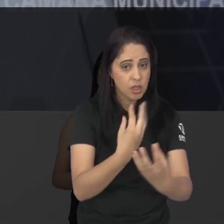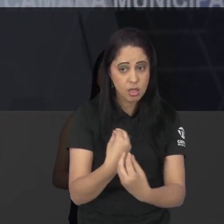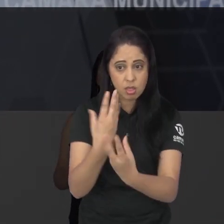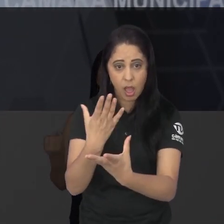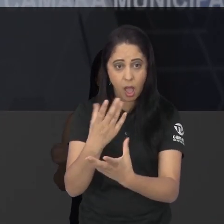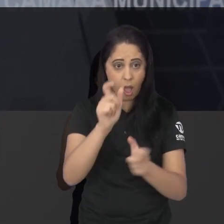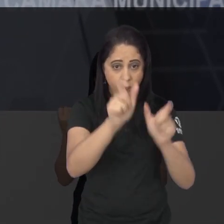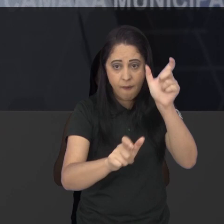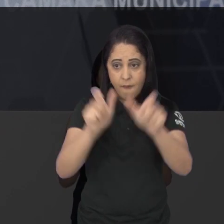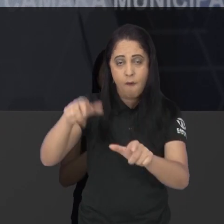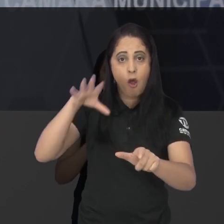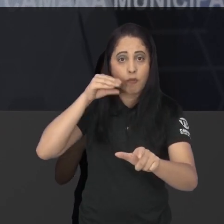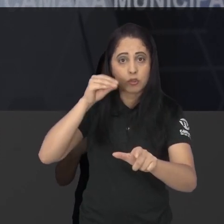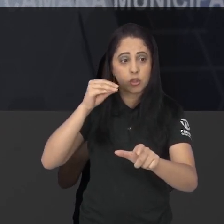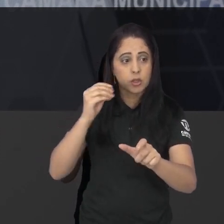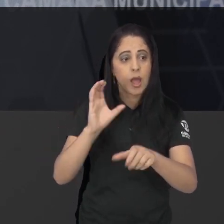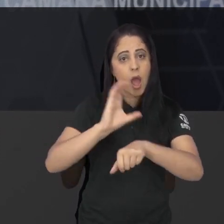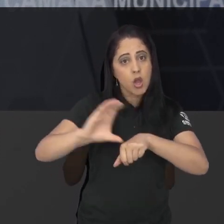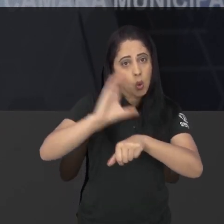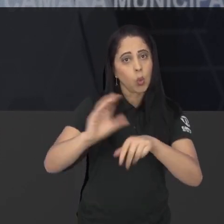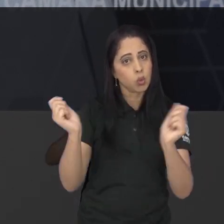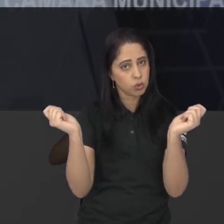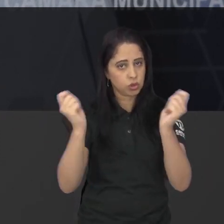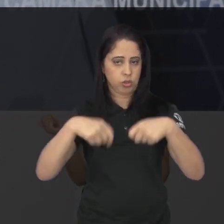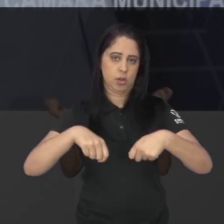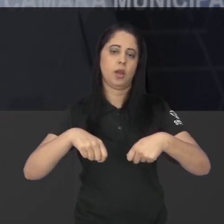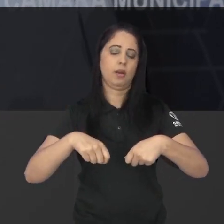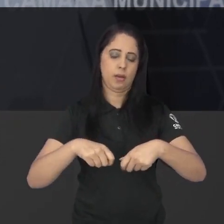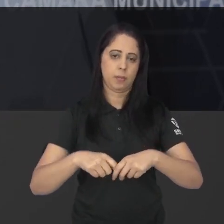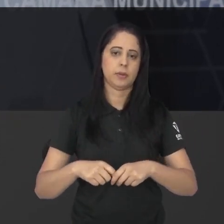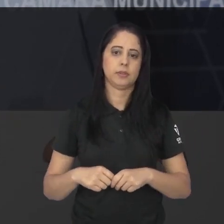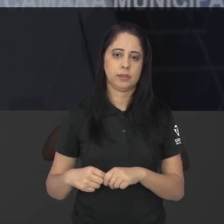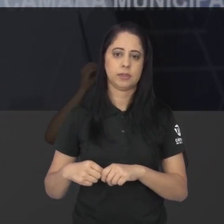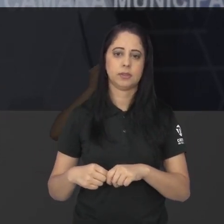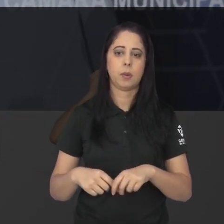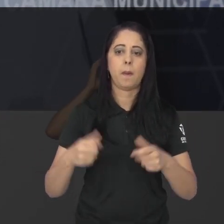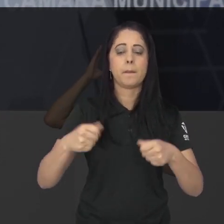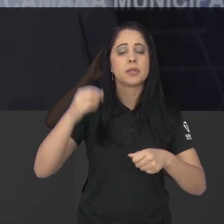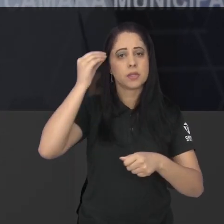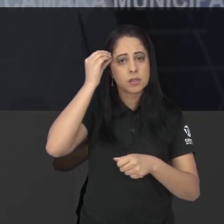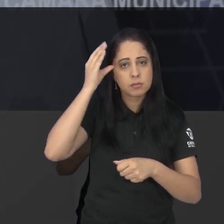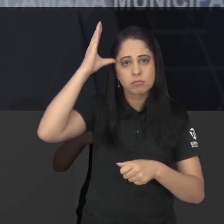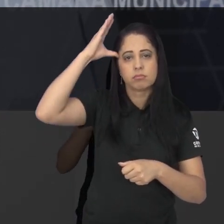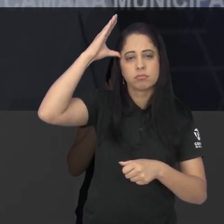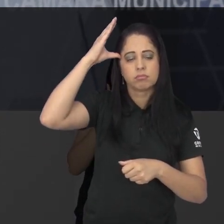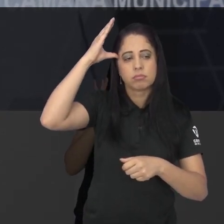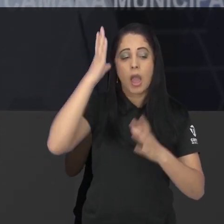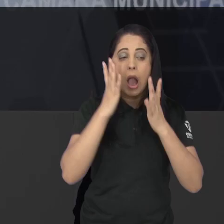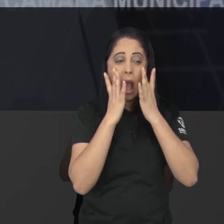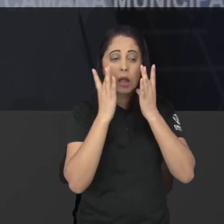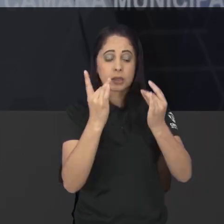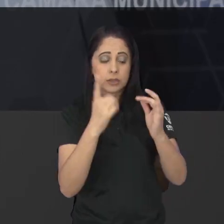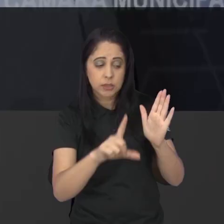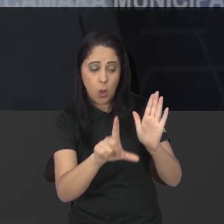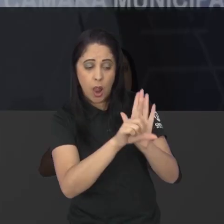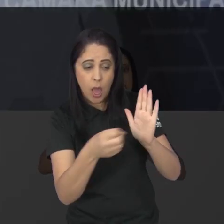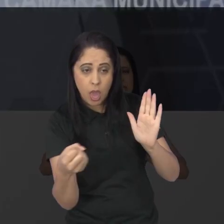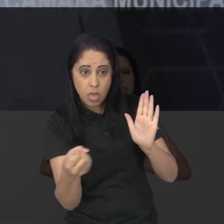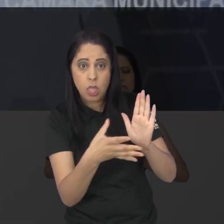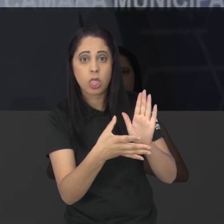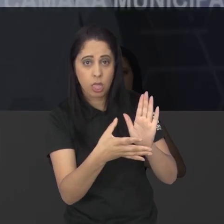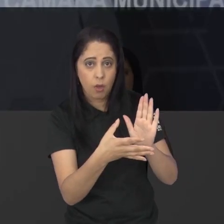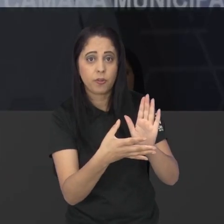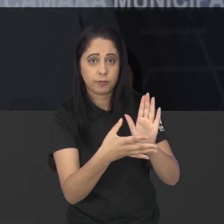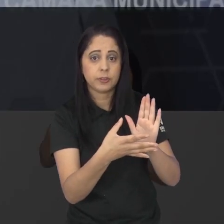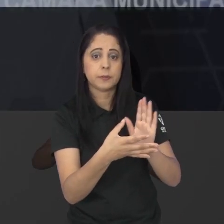capacitação dos nossos servidores, né, para realmente estar aí muito atento às inovações da nova lei e